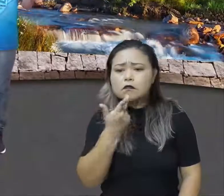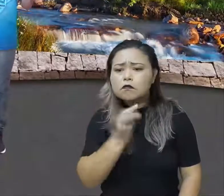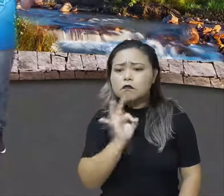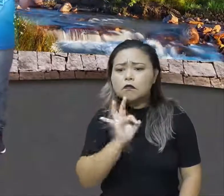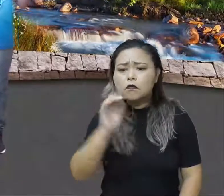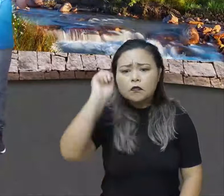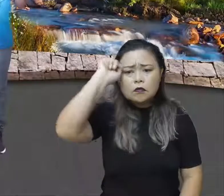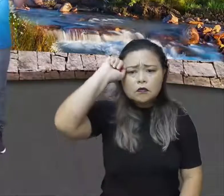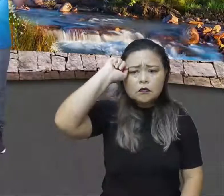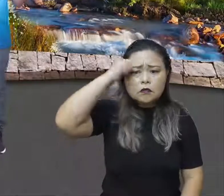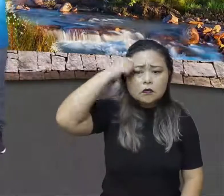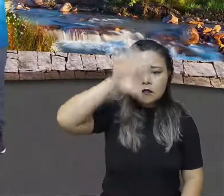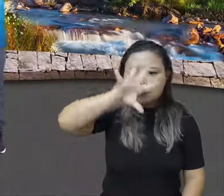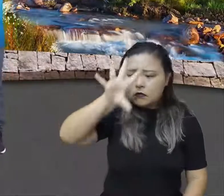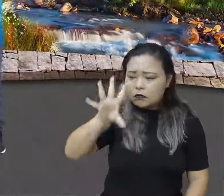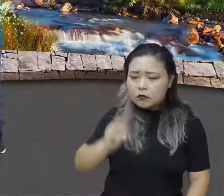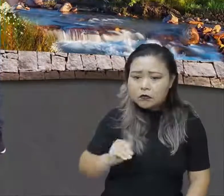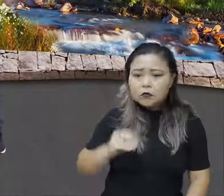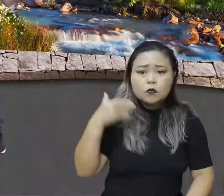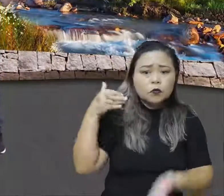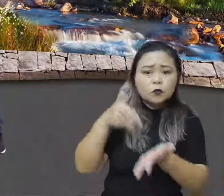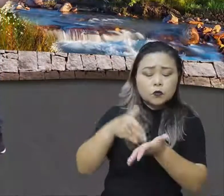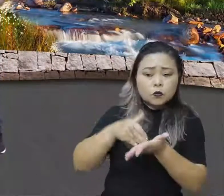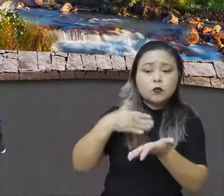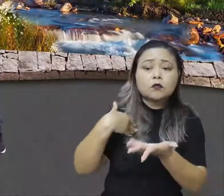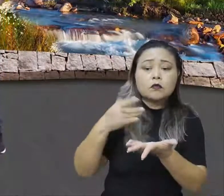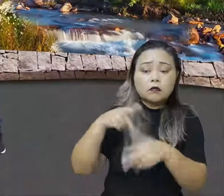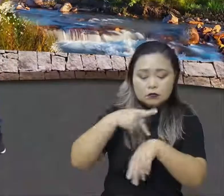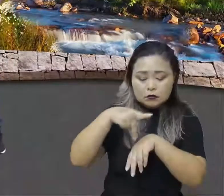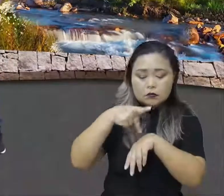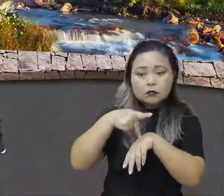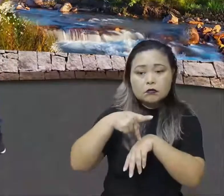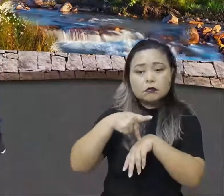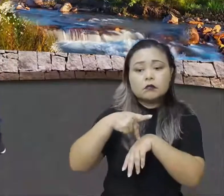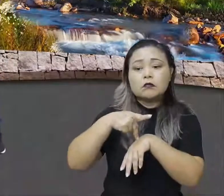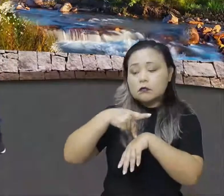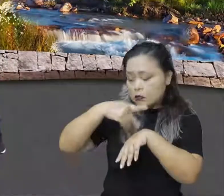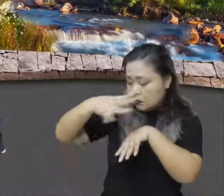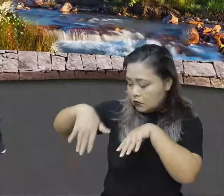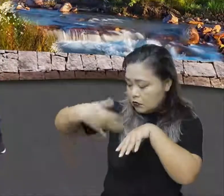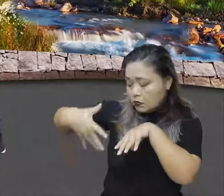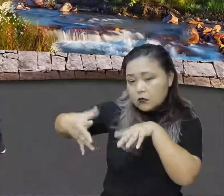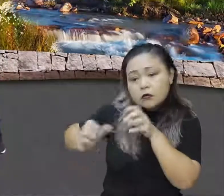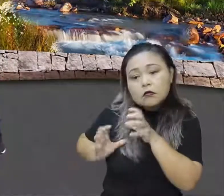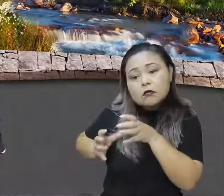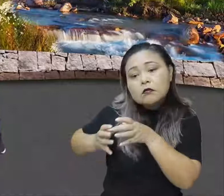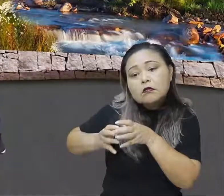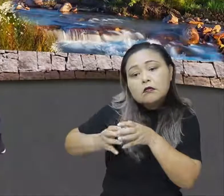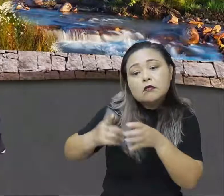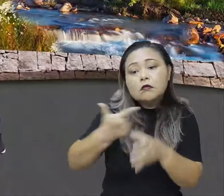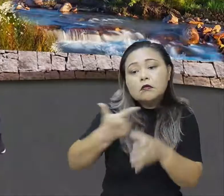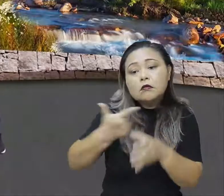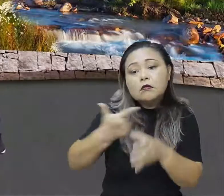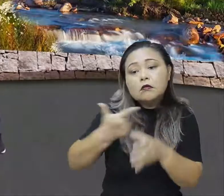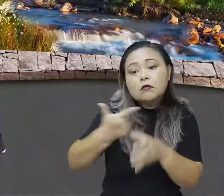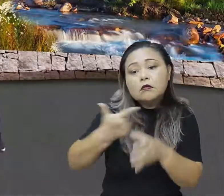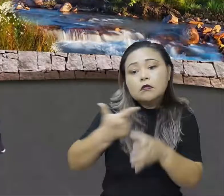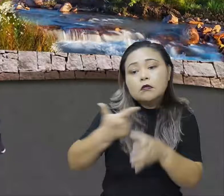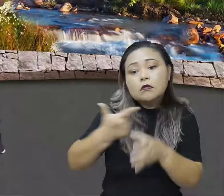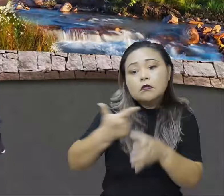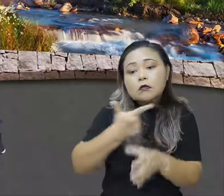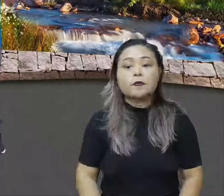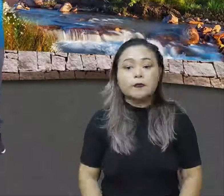da África do Sul. Esse último país chegou aí nesse grupo a partir de 2010.